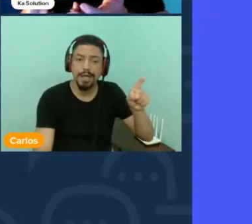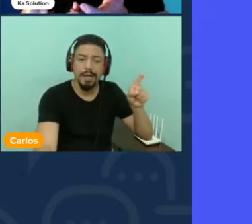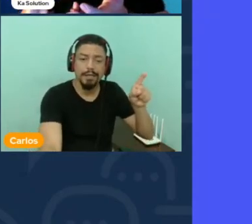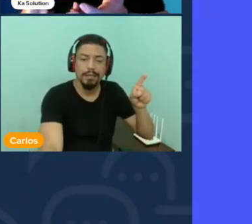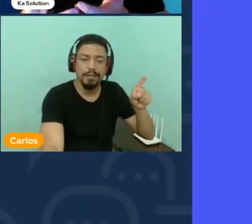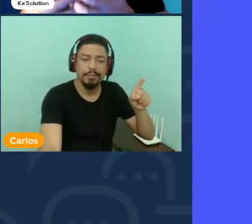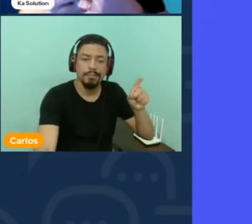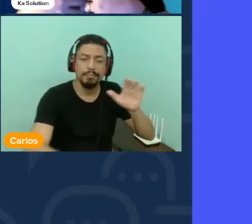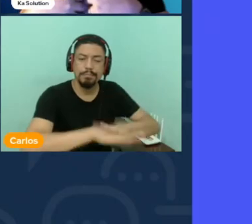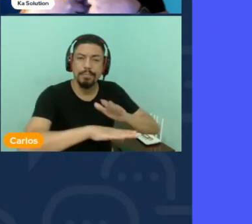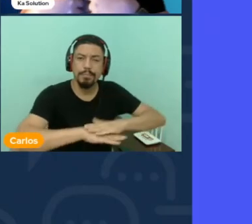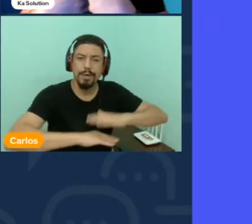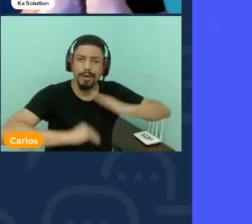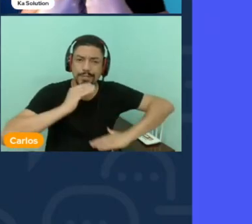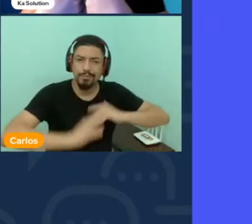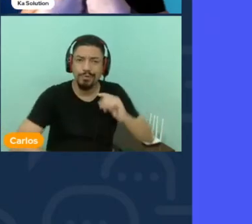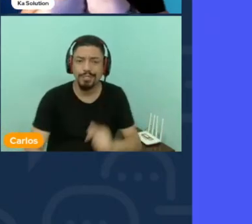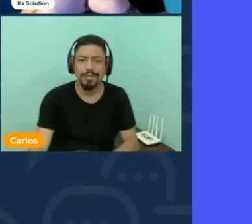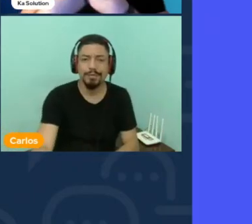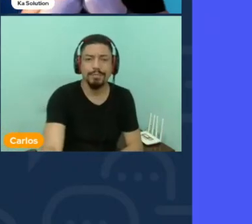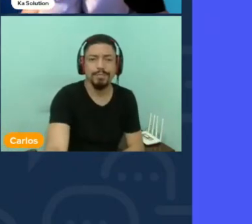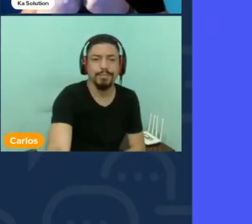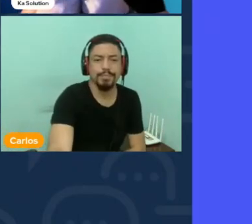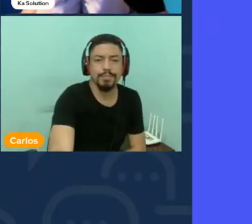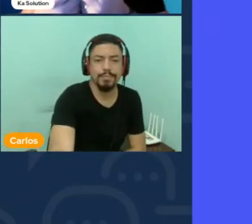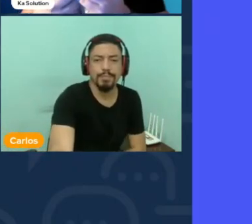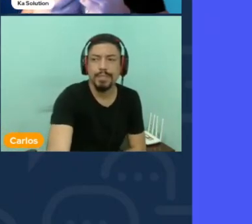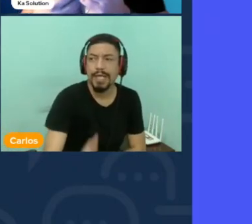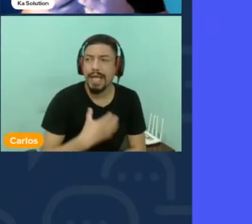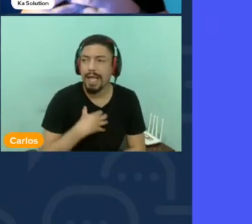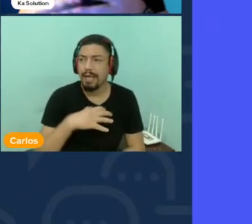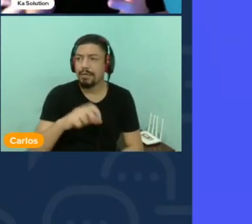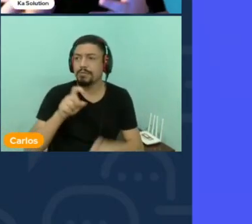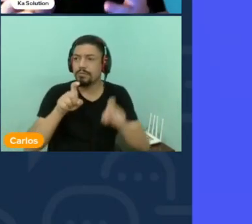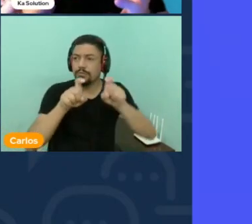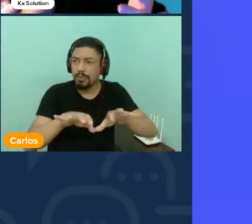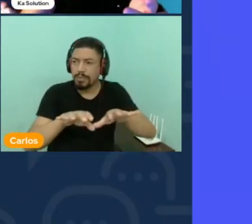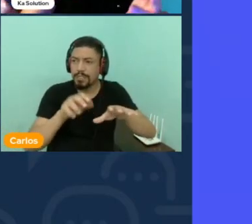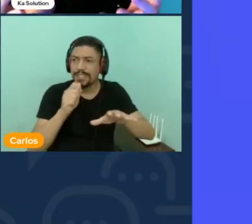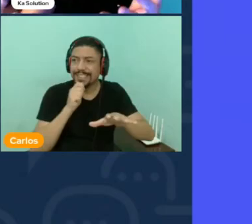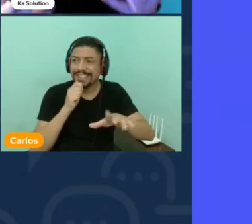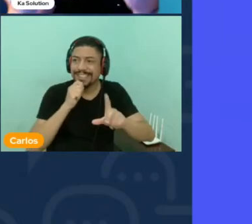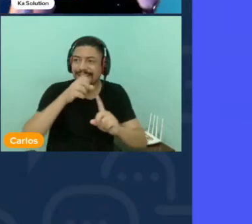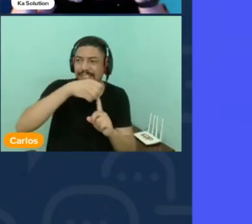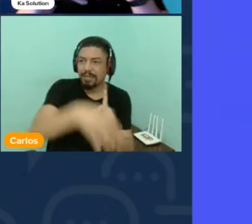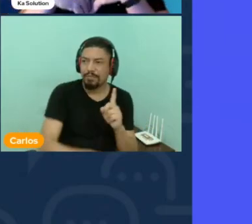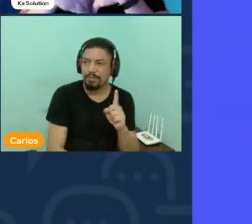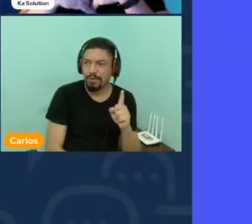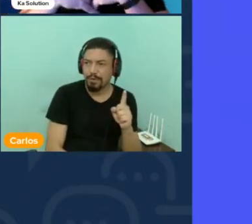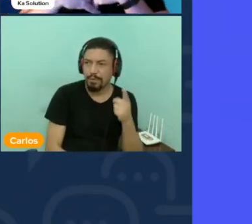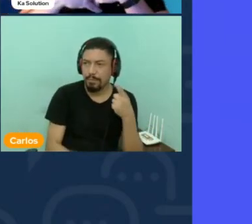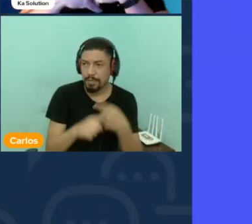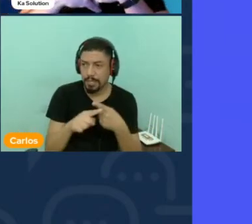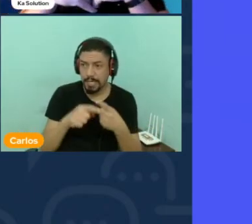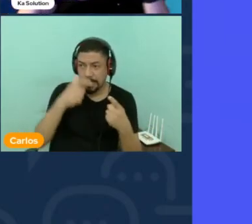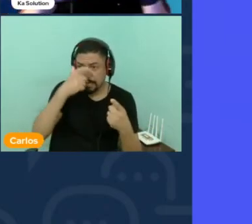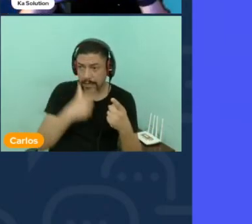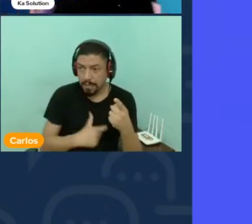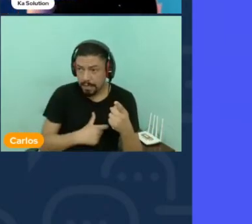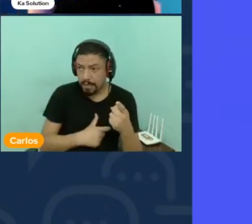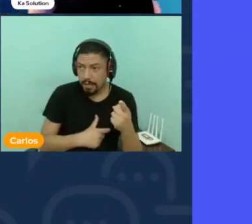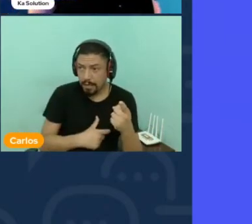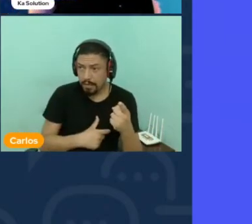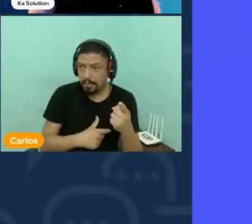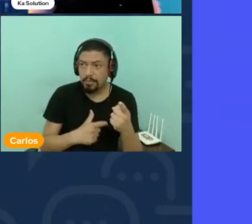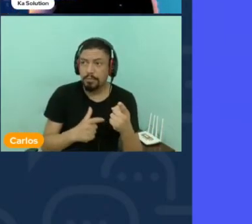executada. Isso é computação sem servidor. Por que sem servidor? Porque para mim, como cliente, é como